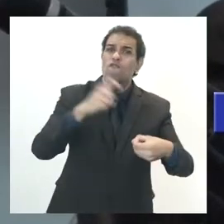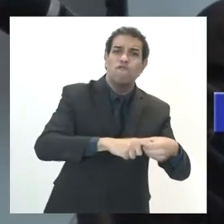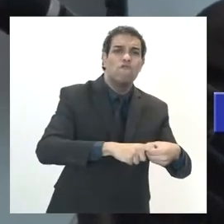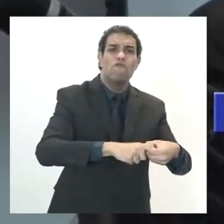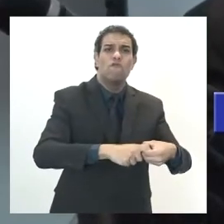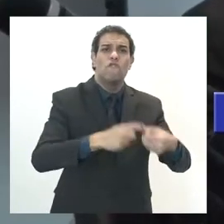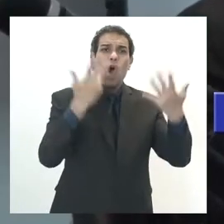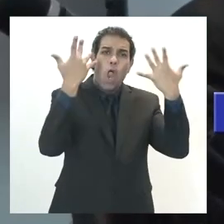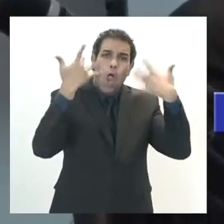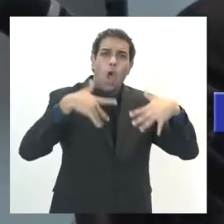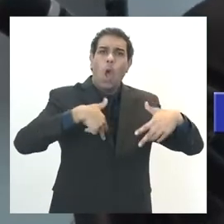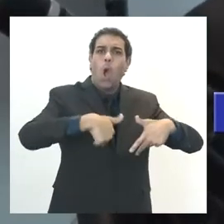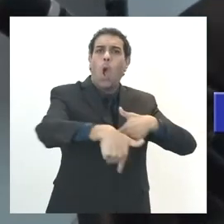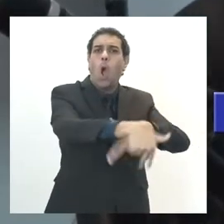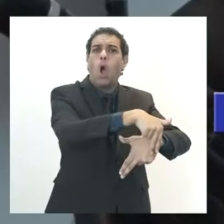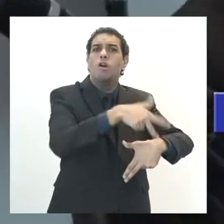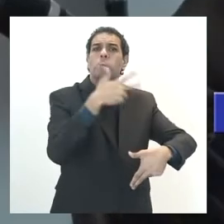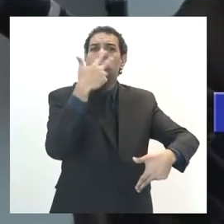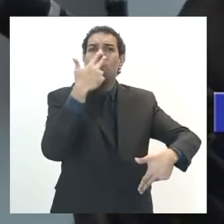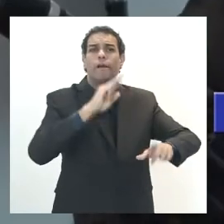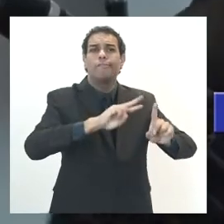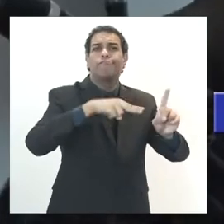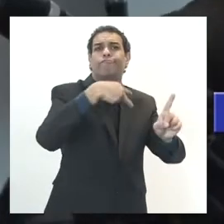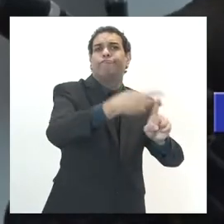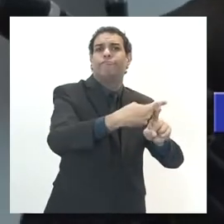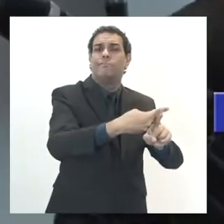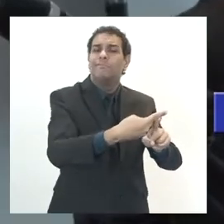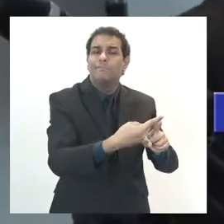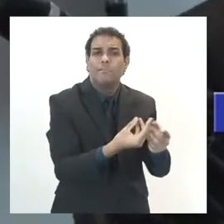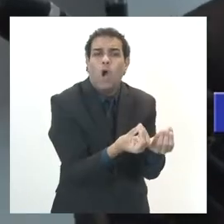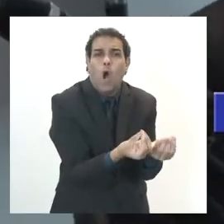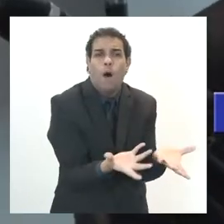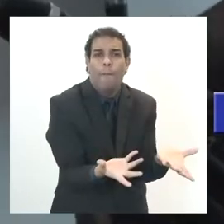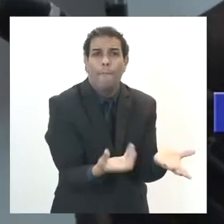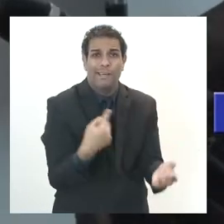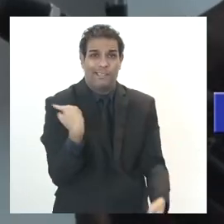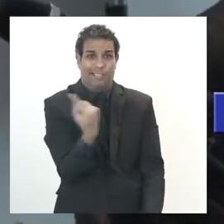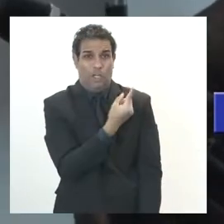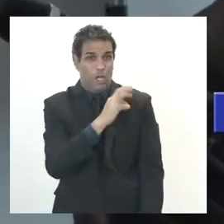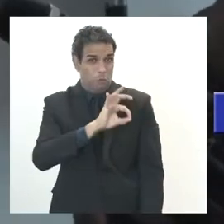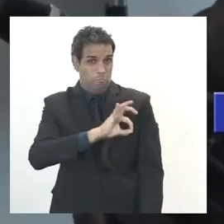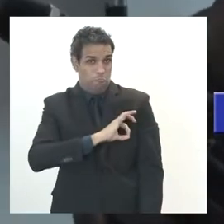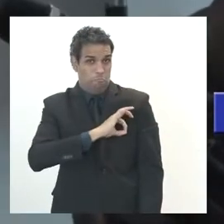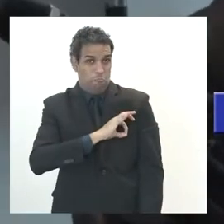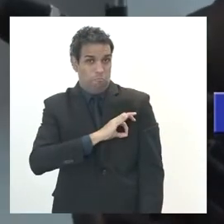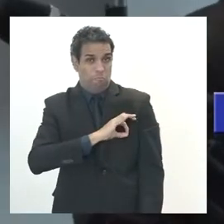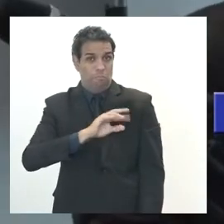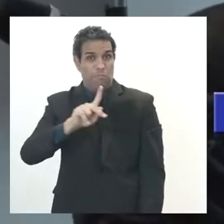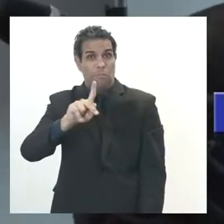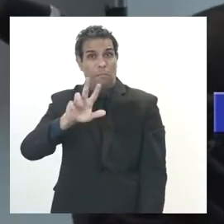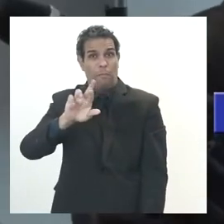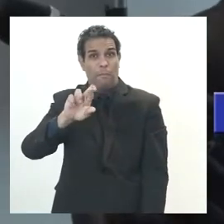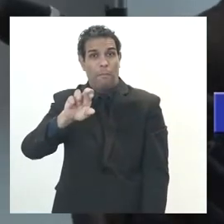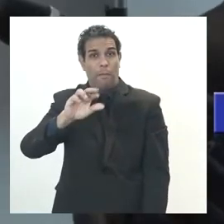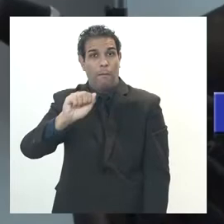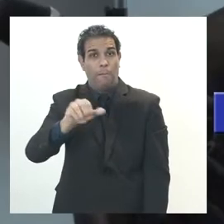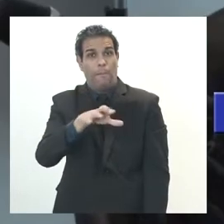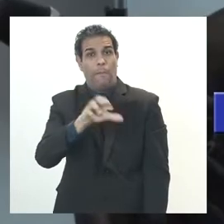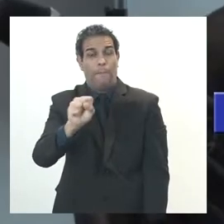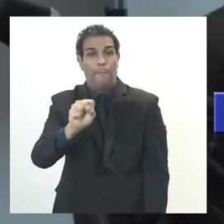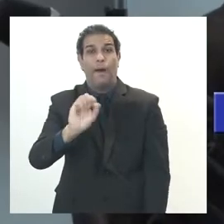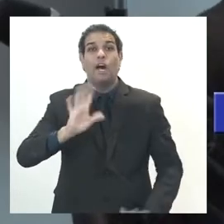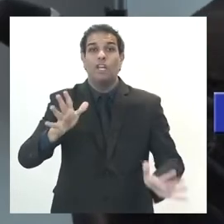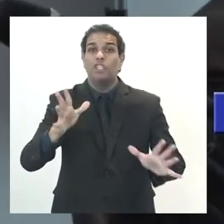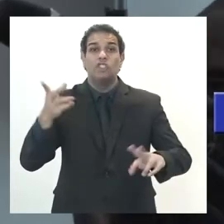sai e volta ida São promovidos promovidos e nós Praça fica 30 dias são